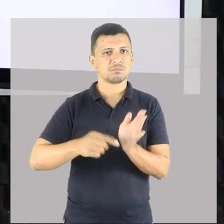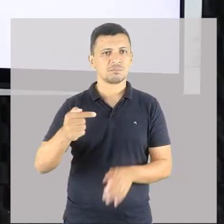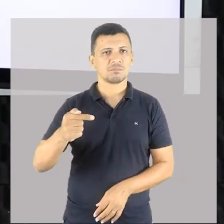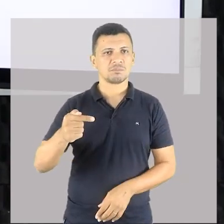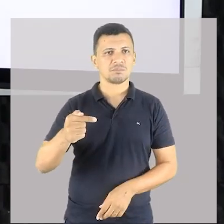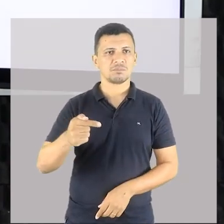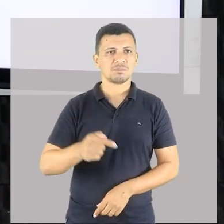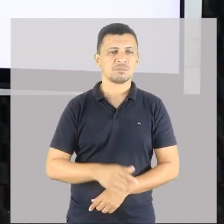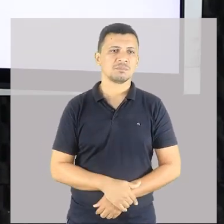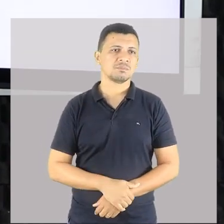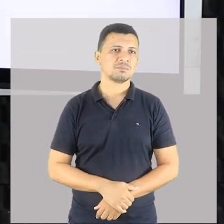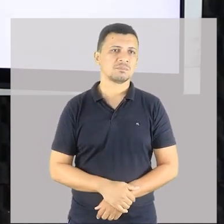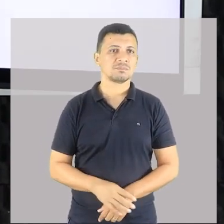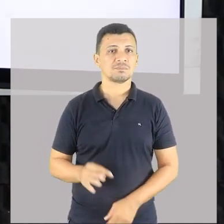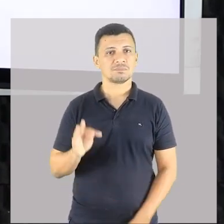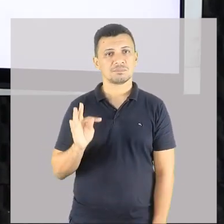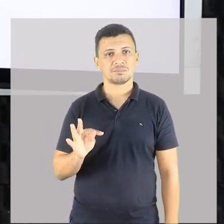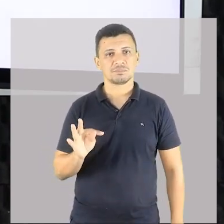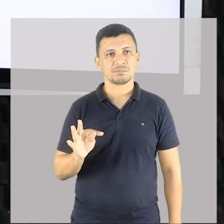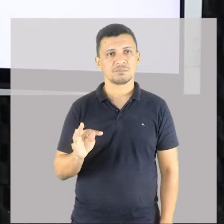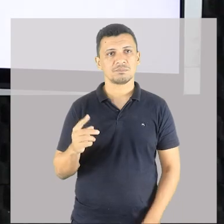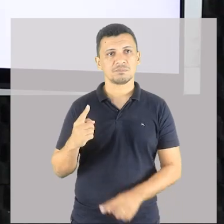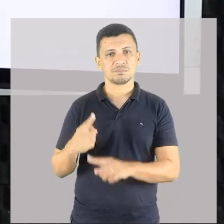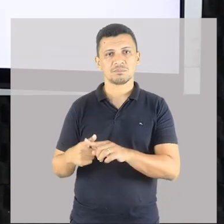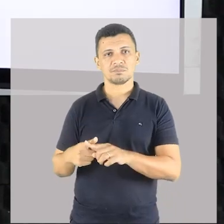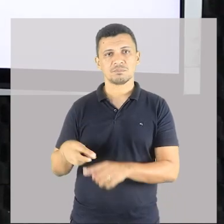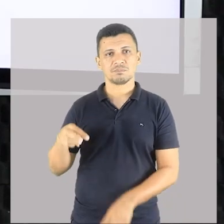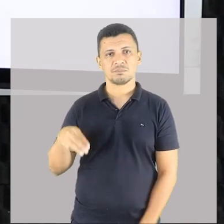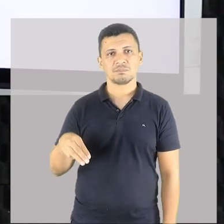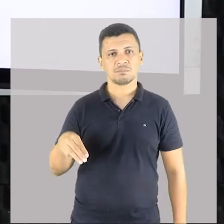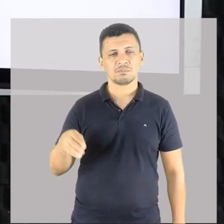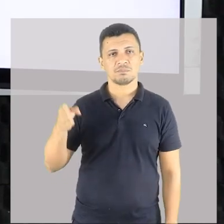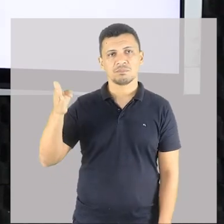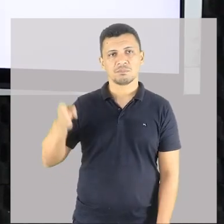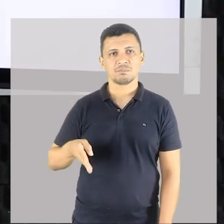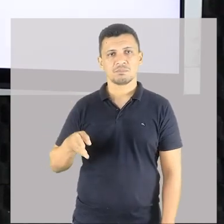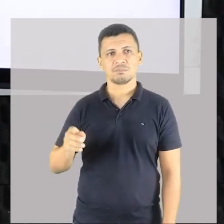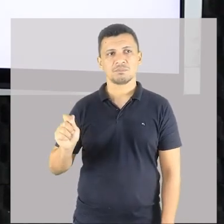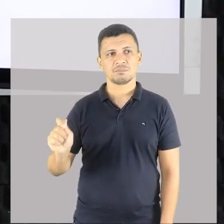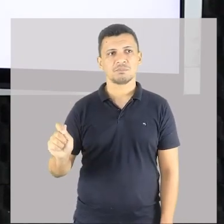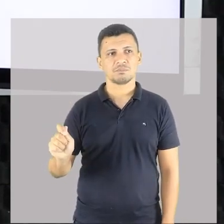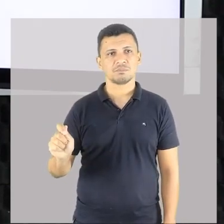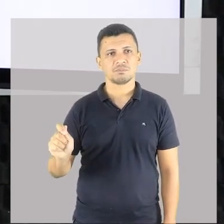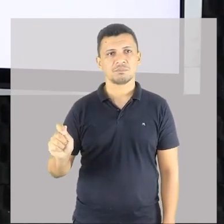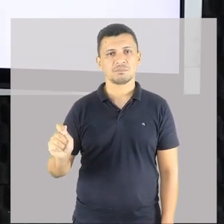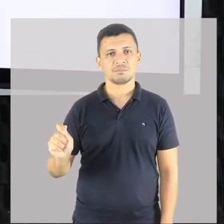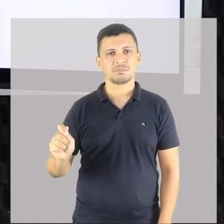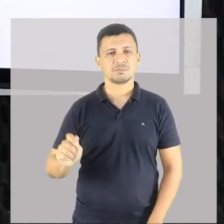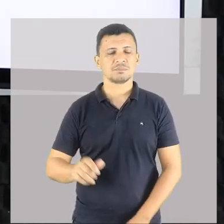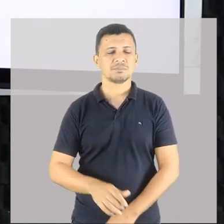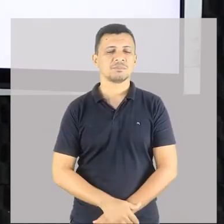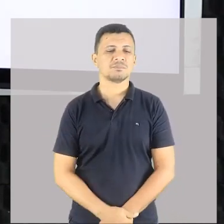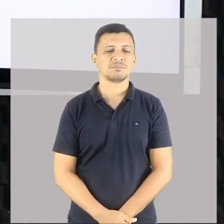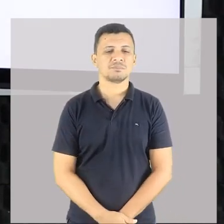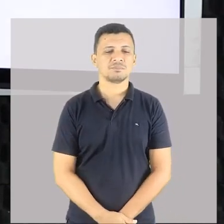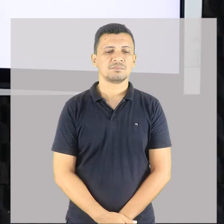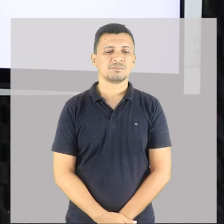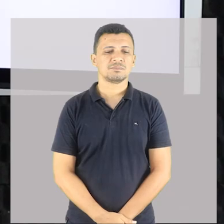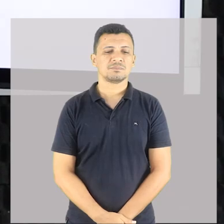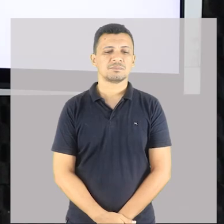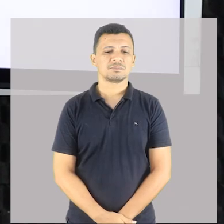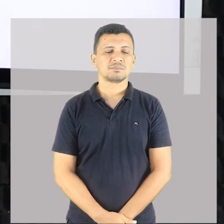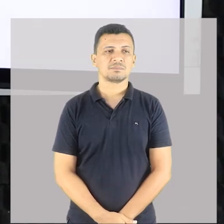7. Teslas, metro por ampere.